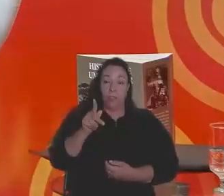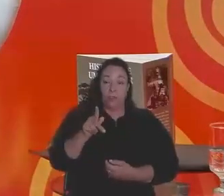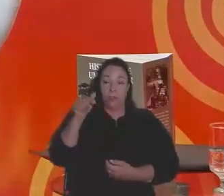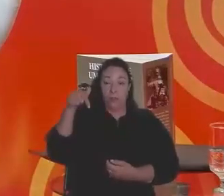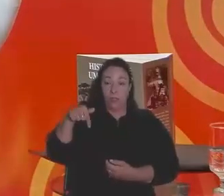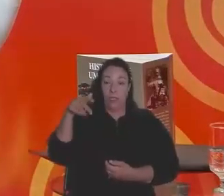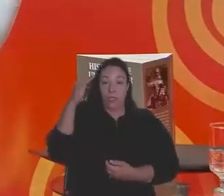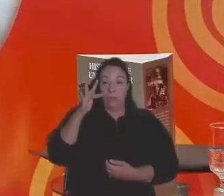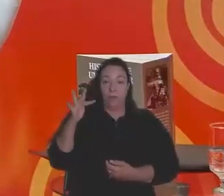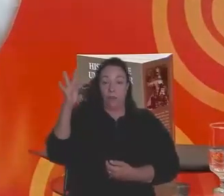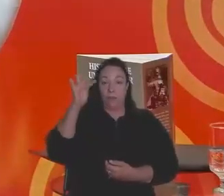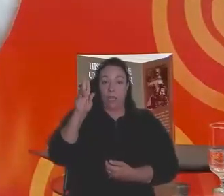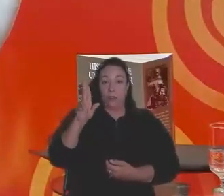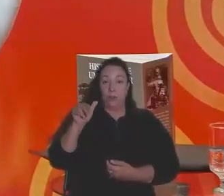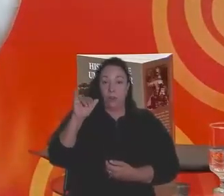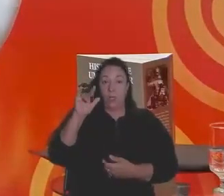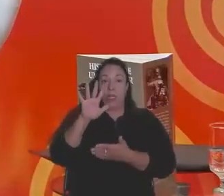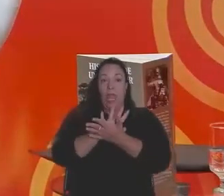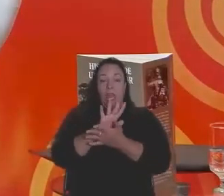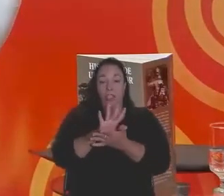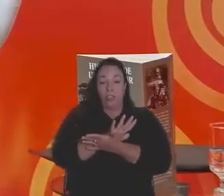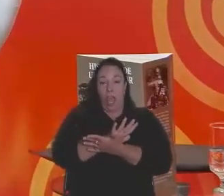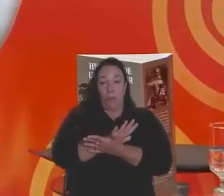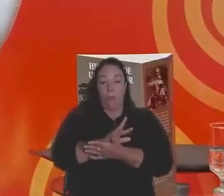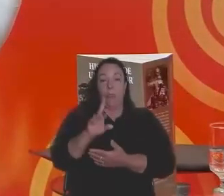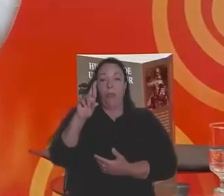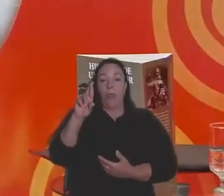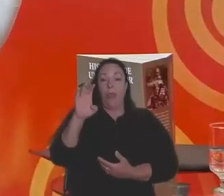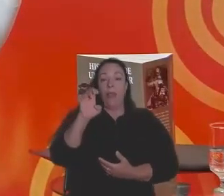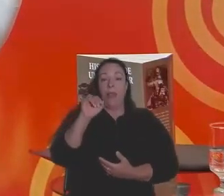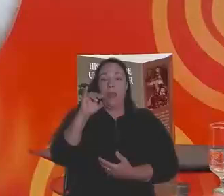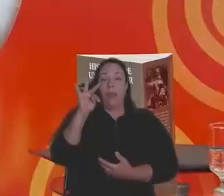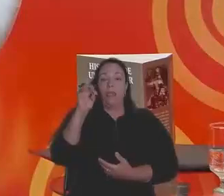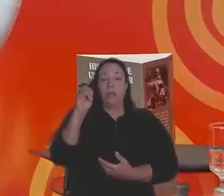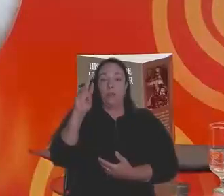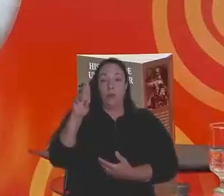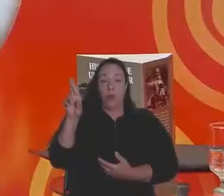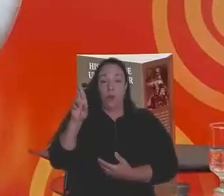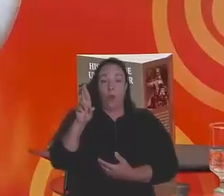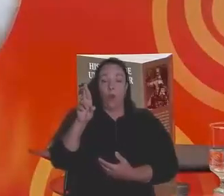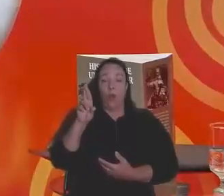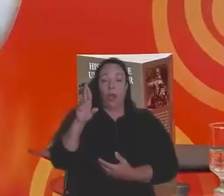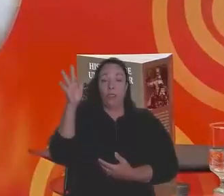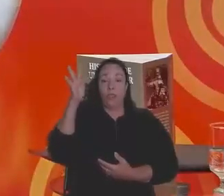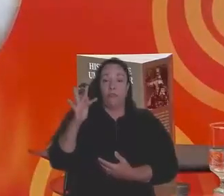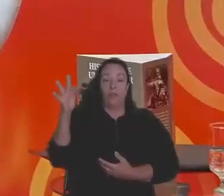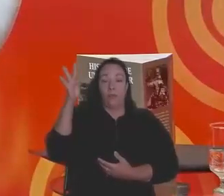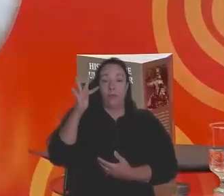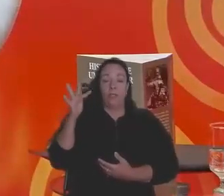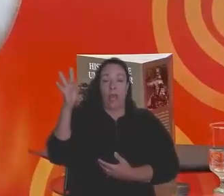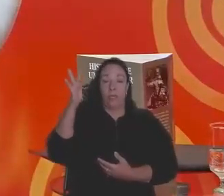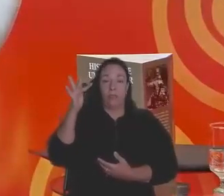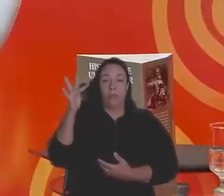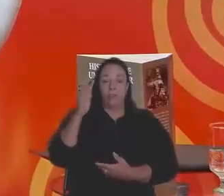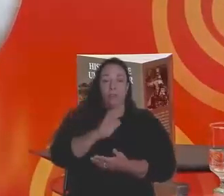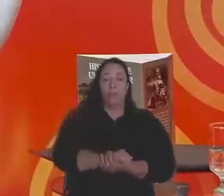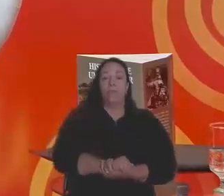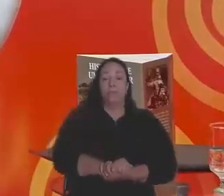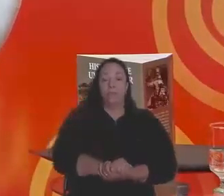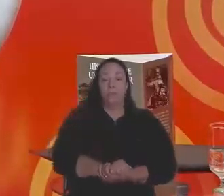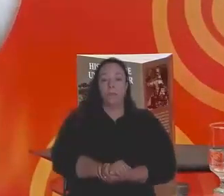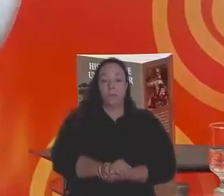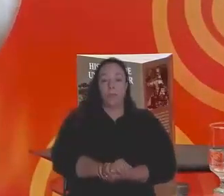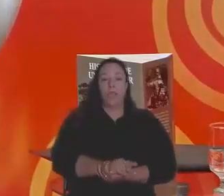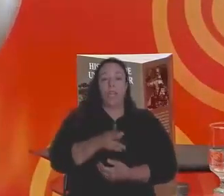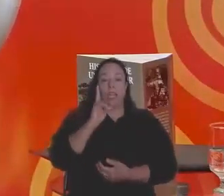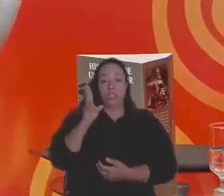me corrige. E reitor do Uniaraxá de 2017 a 2024. Ele